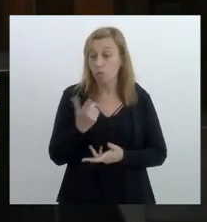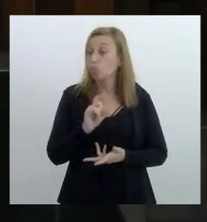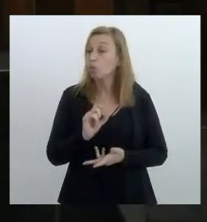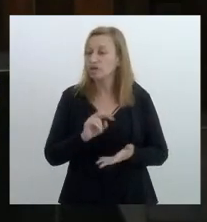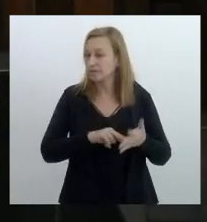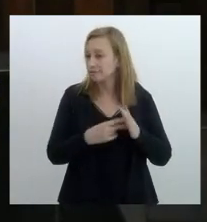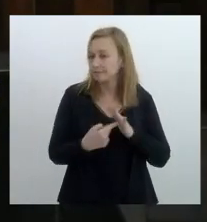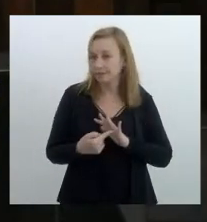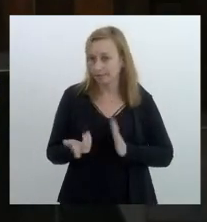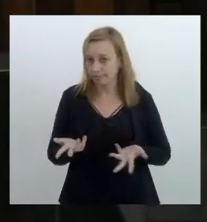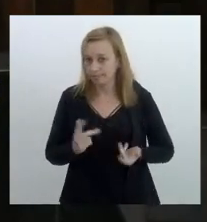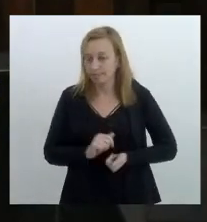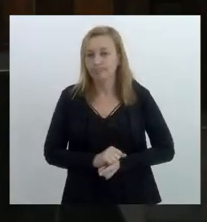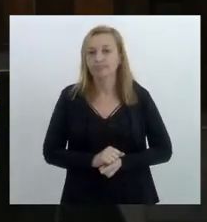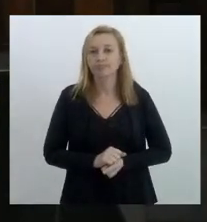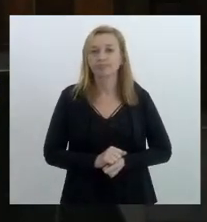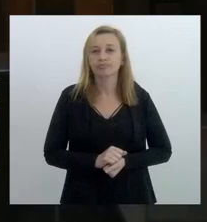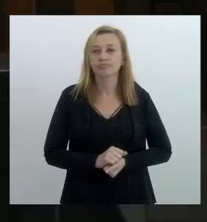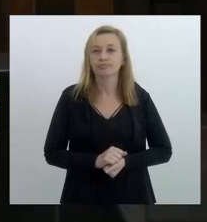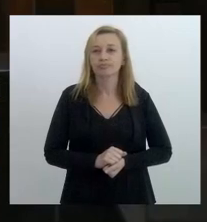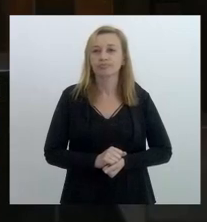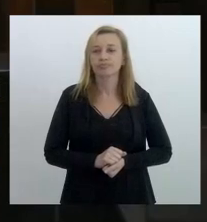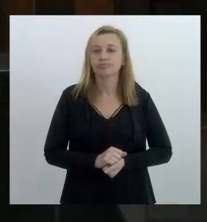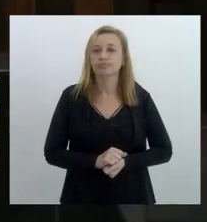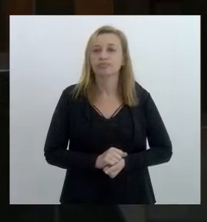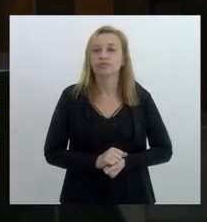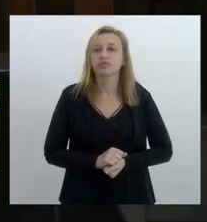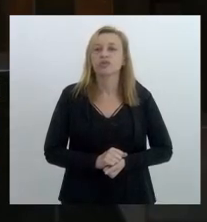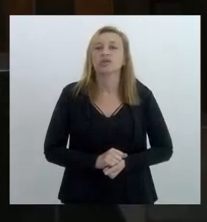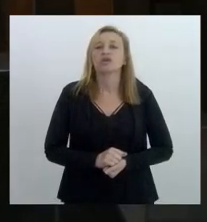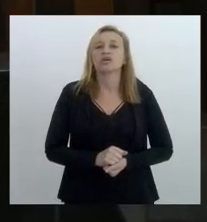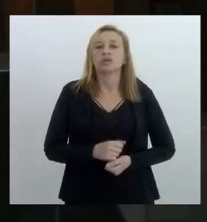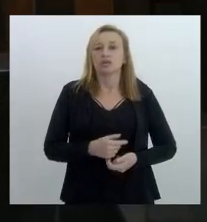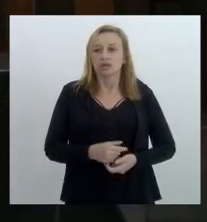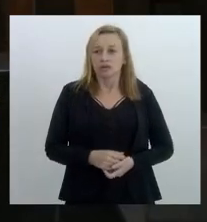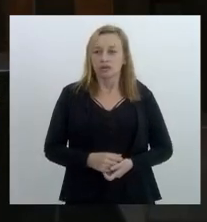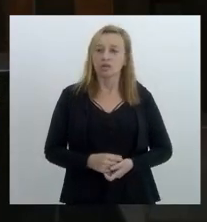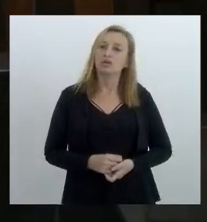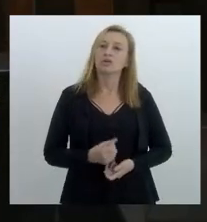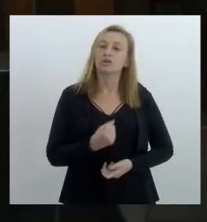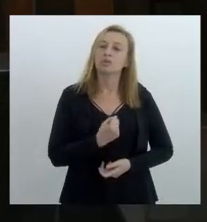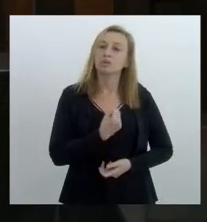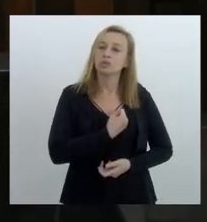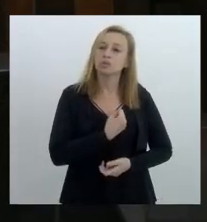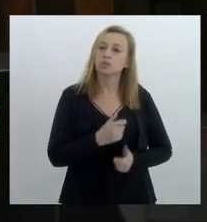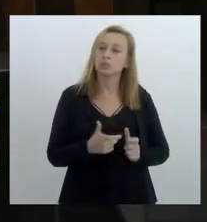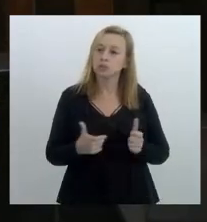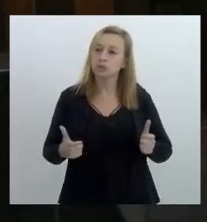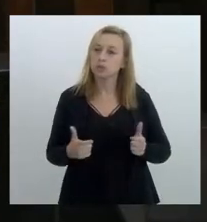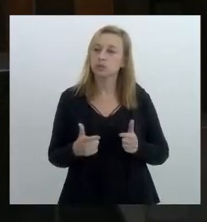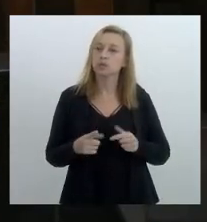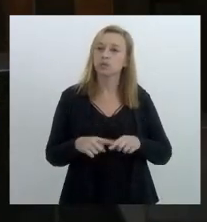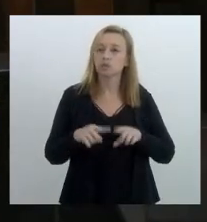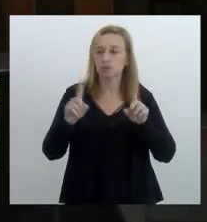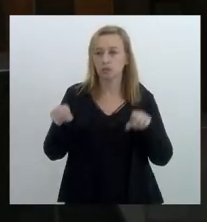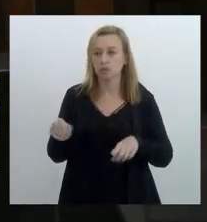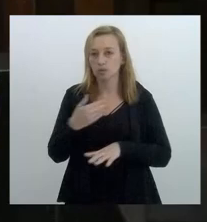né, uma maior corrosão dos serviços públicos, uma maior penalização dos